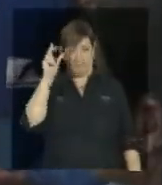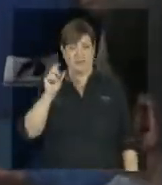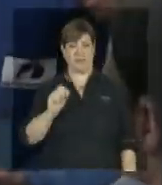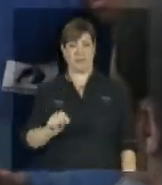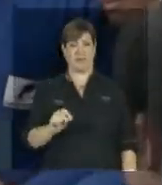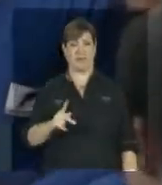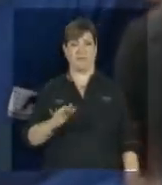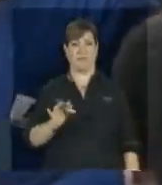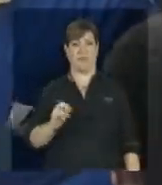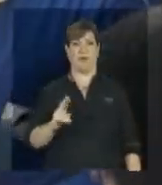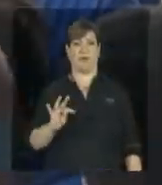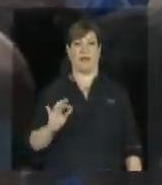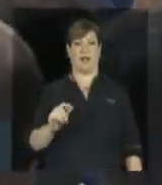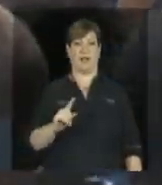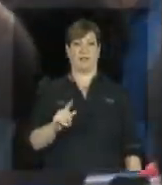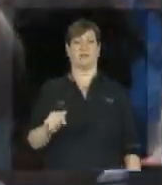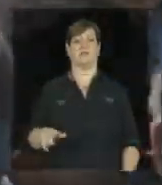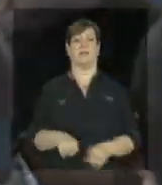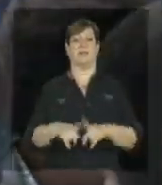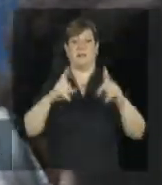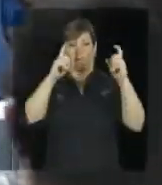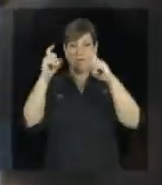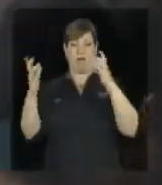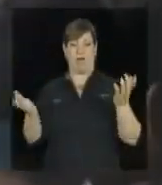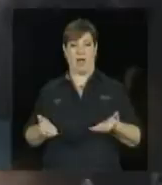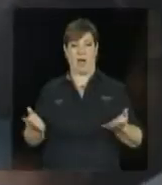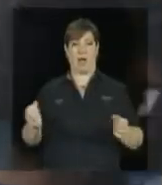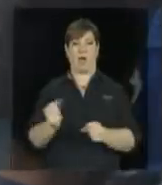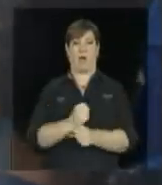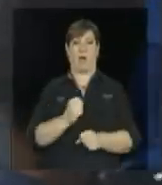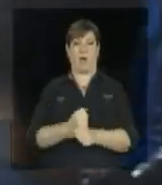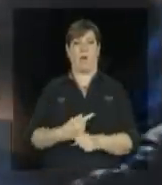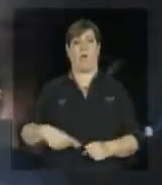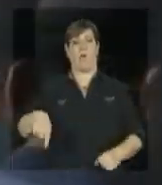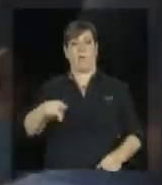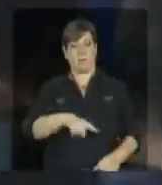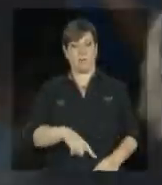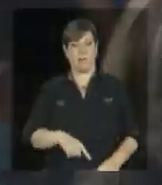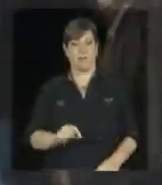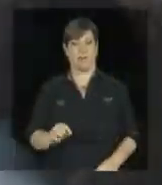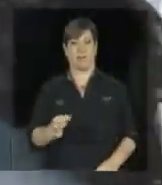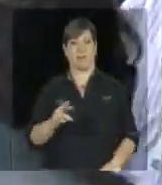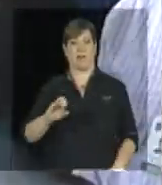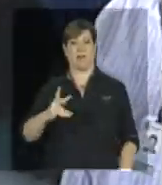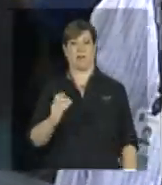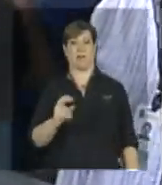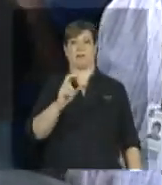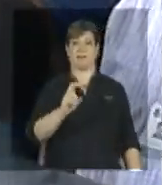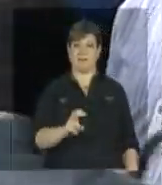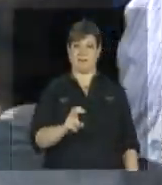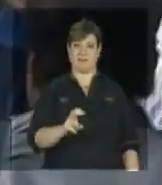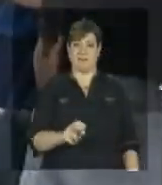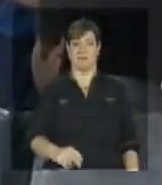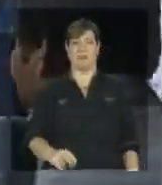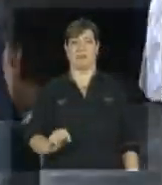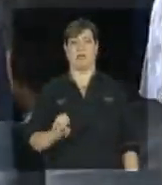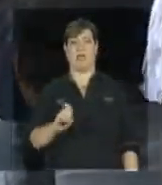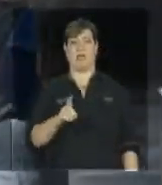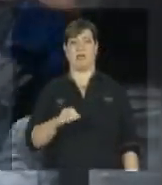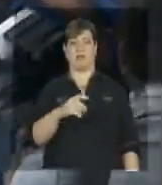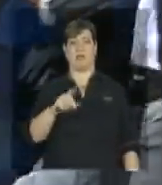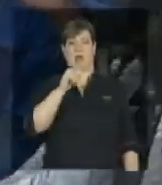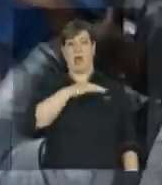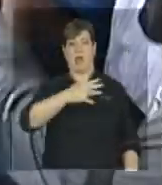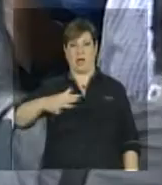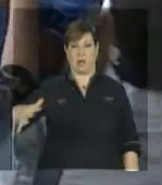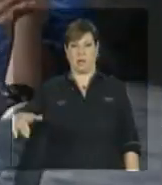foto com os trabalhadores das obras do trecho 5 do Eixão